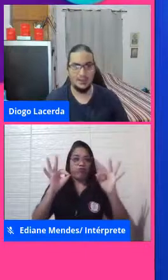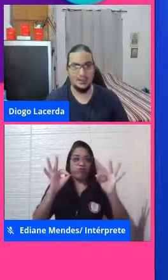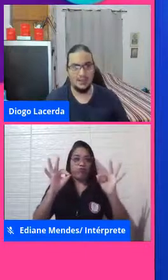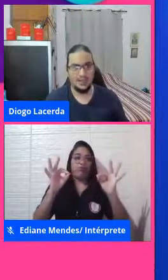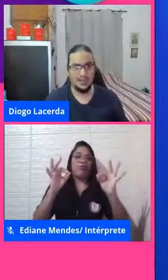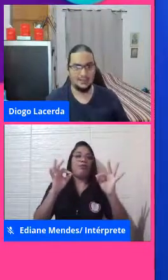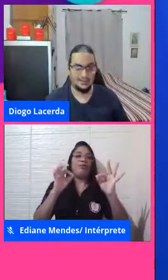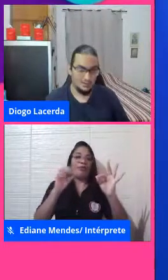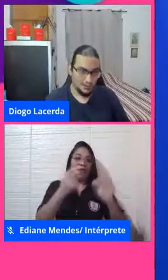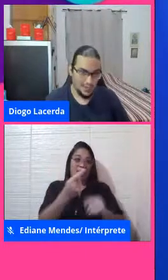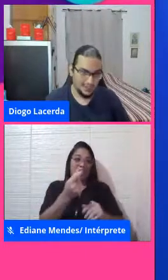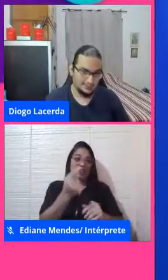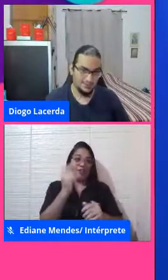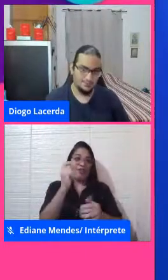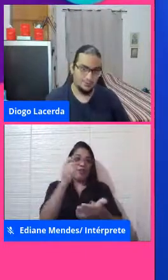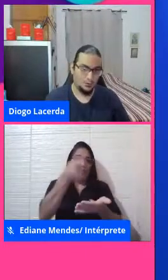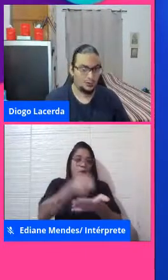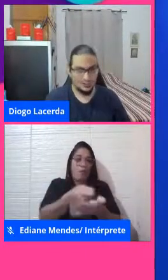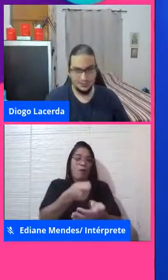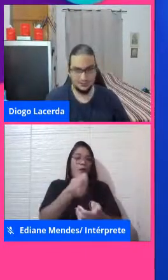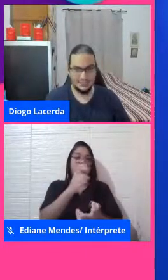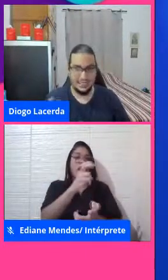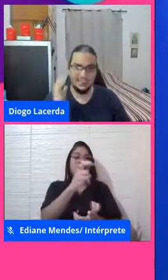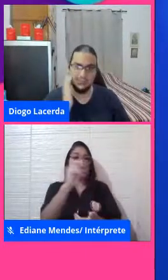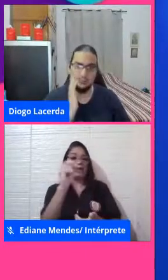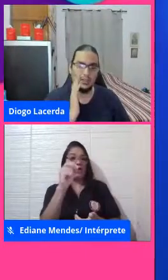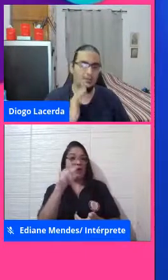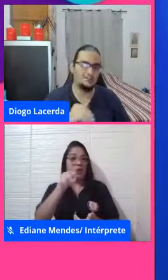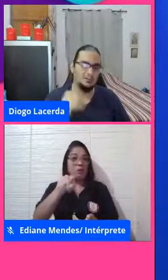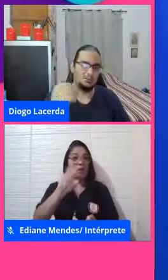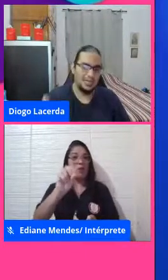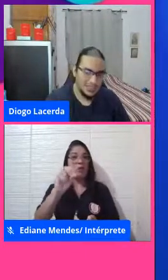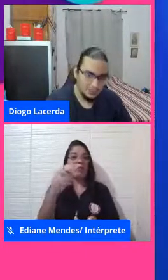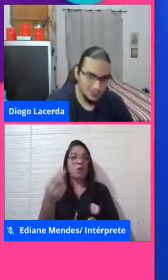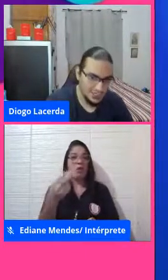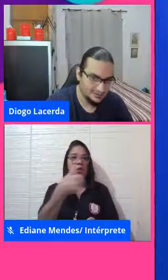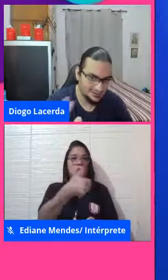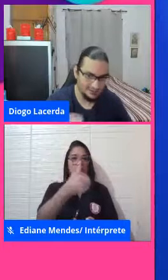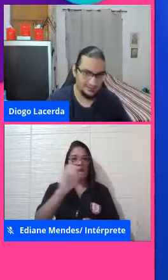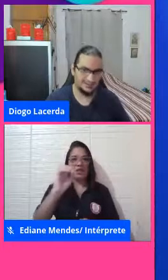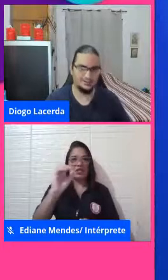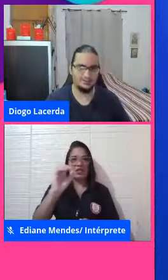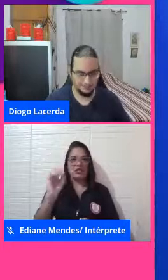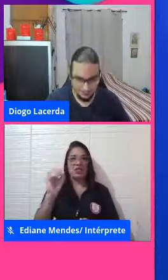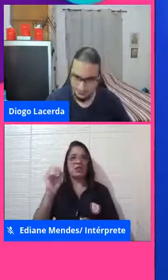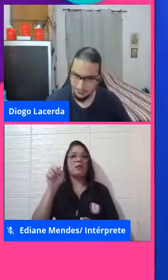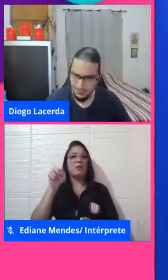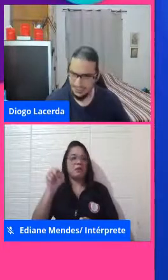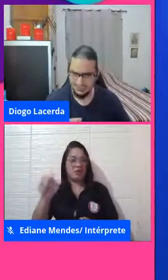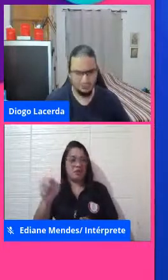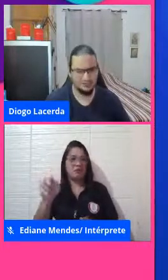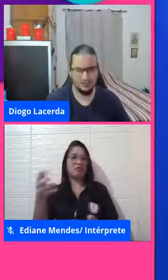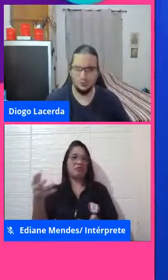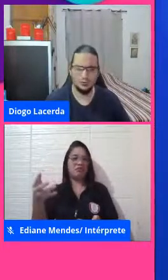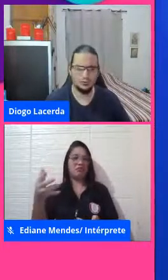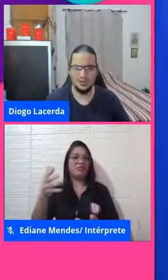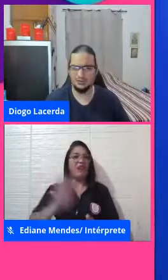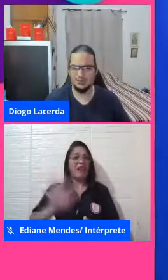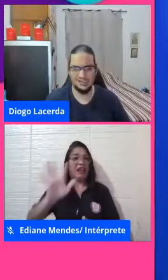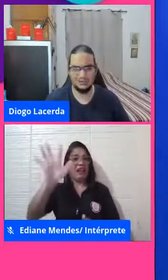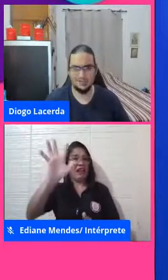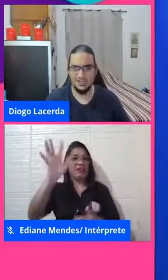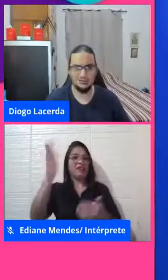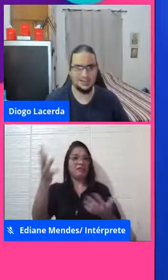100 mil reais. Outra desvantagem é porque, por exemplo, um líquido de resina desse, ele está custando em